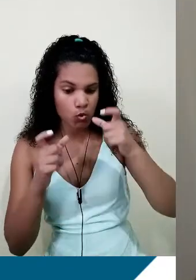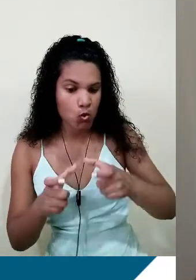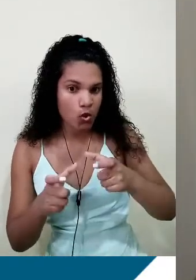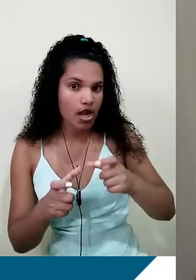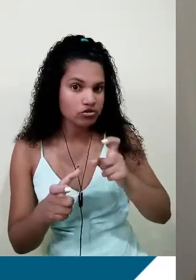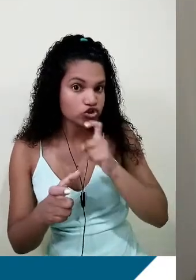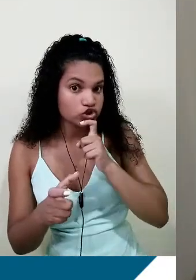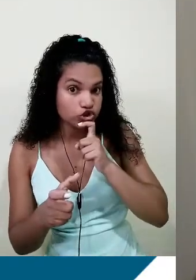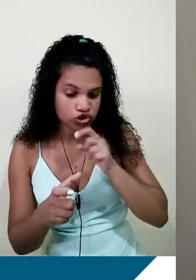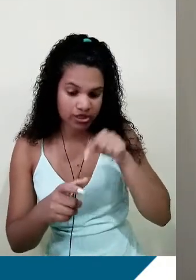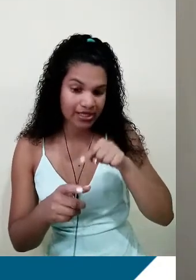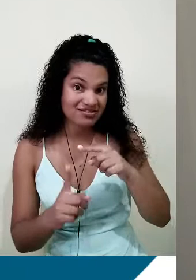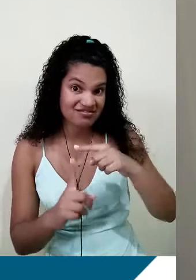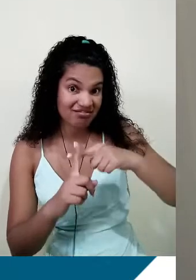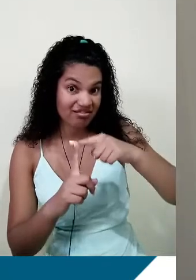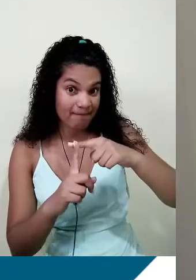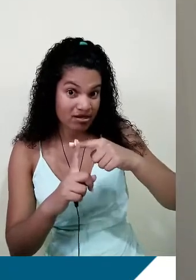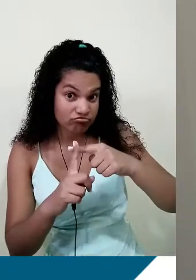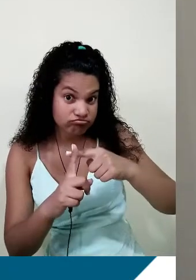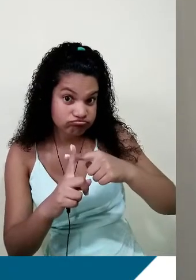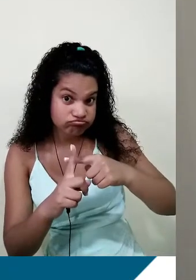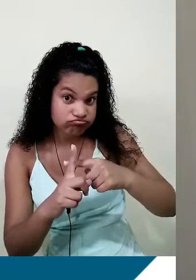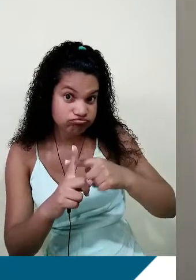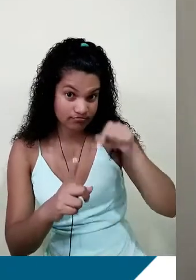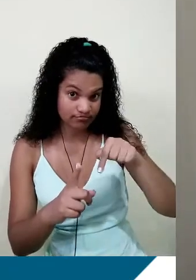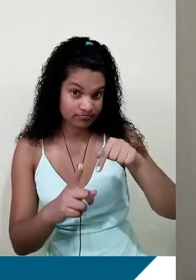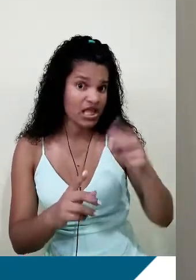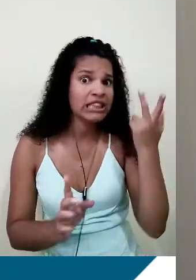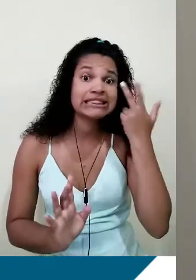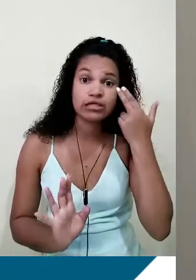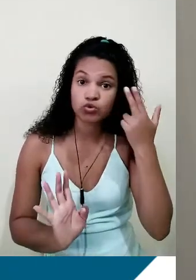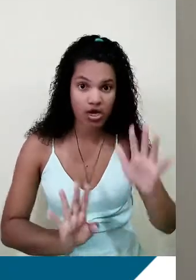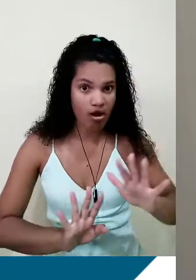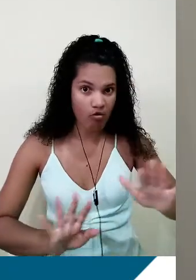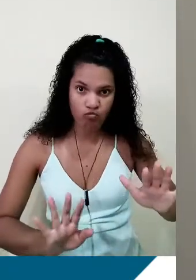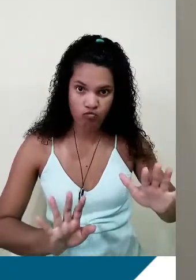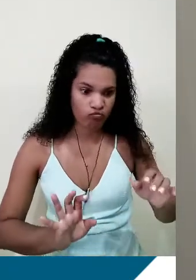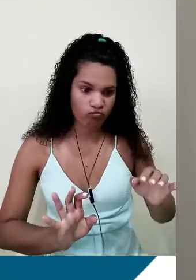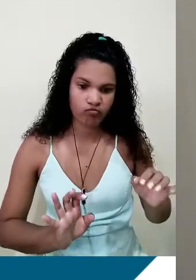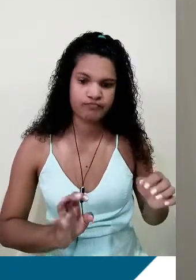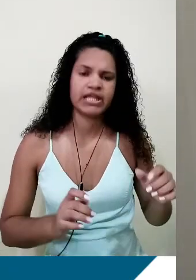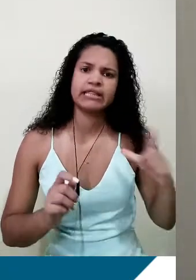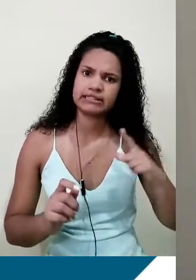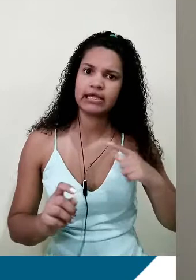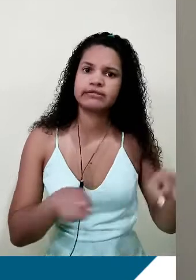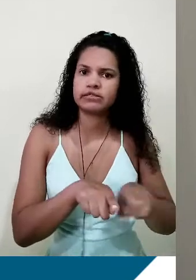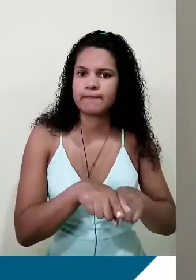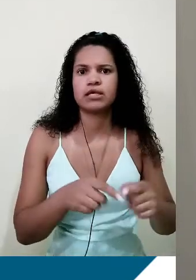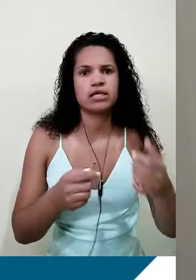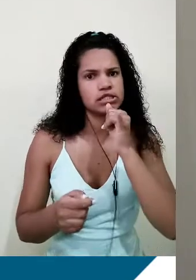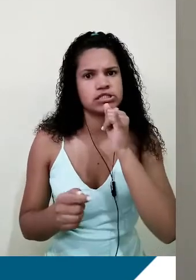mais frio. Isso de modo natural. Nós até temos máquinas, que são os refrigeradores